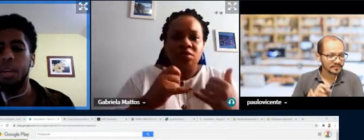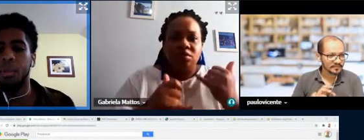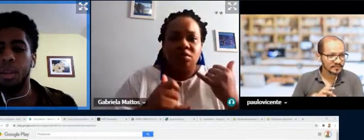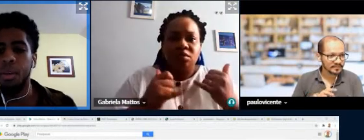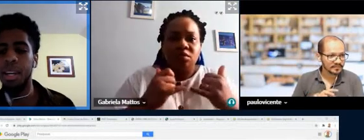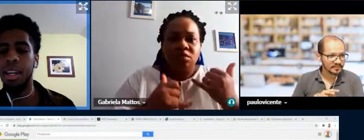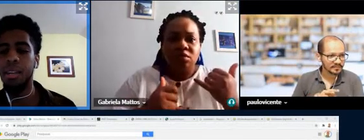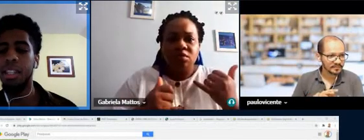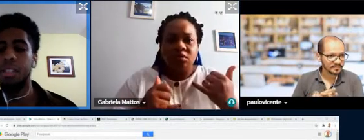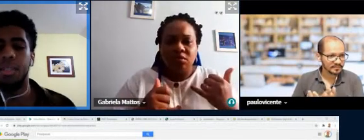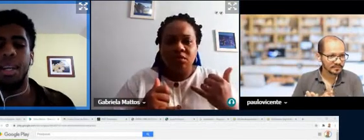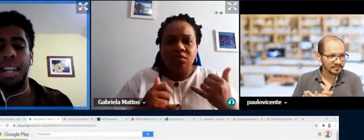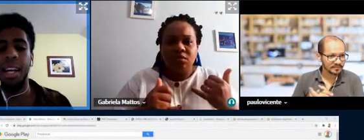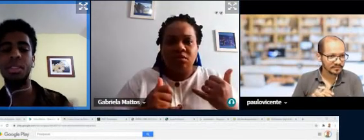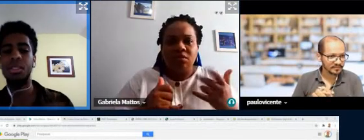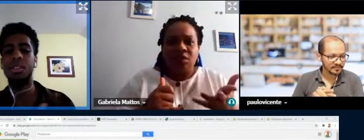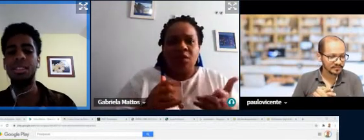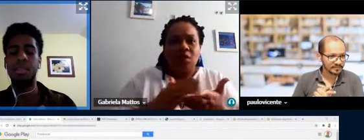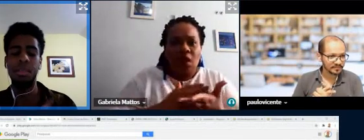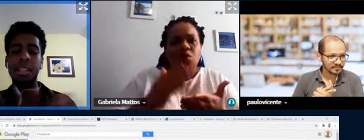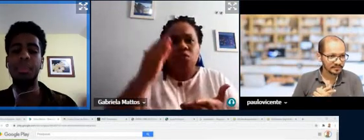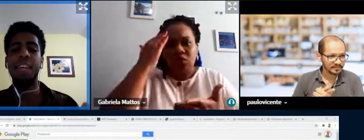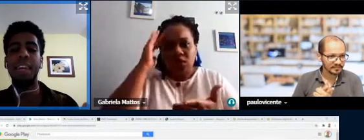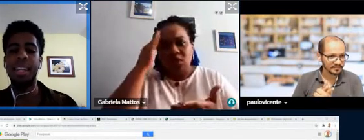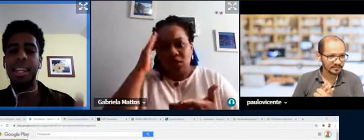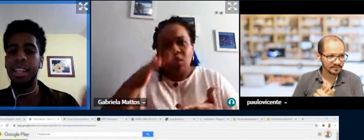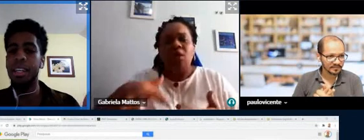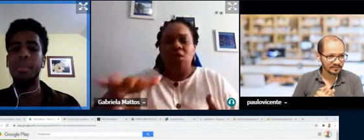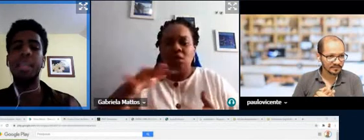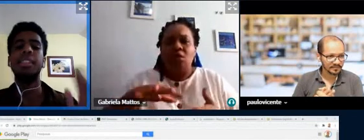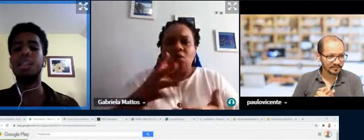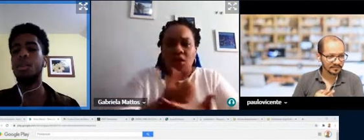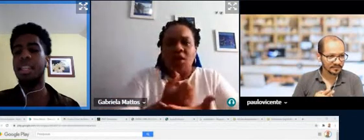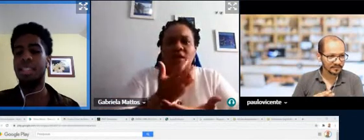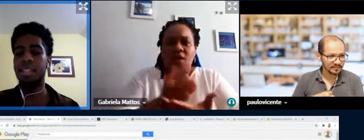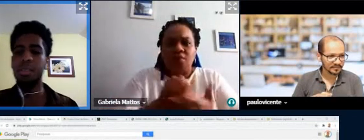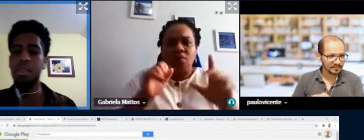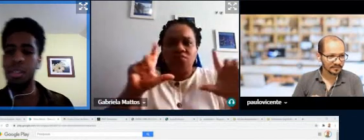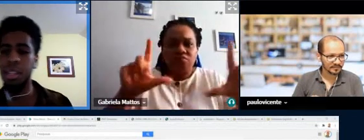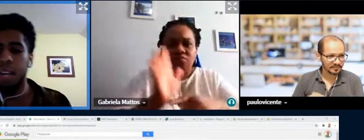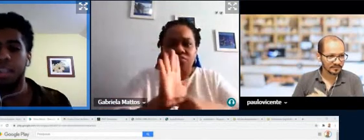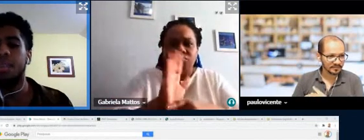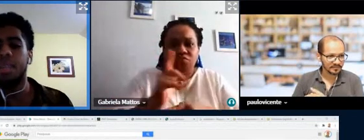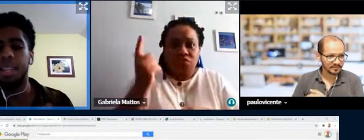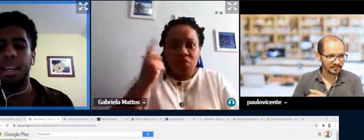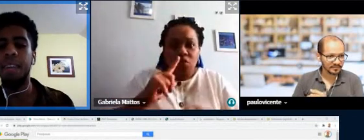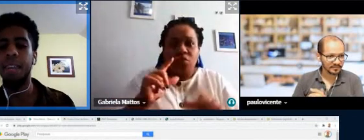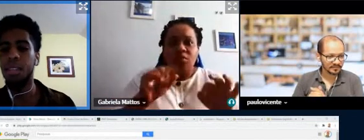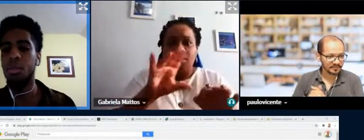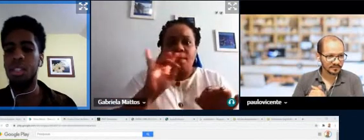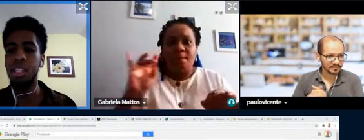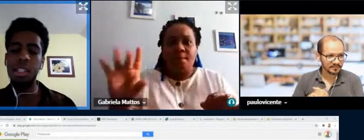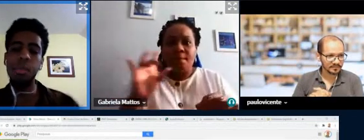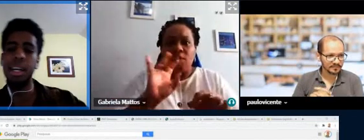dificultou aí um pouquinho o entendimento da galera, mas nós tentamos gravar a tela aqui. Se tudo der certo, estamos postando a aula aqui com a tela